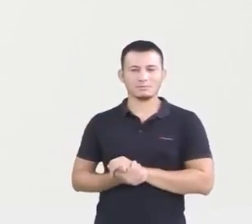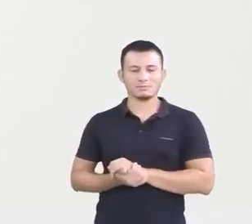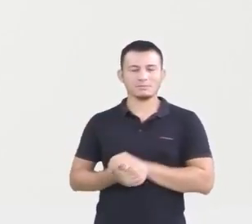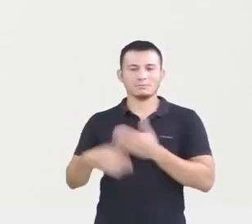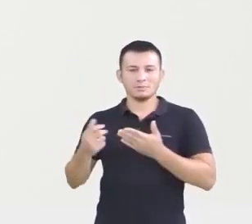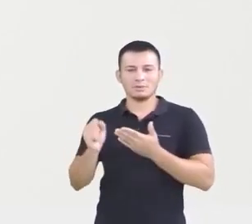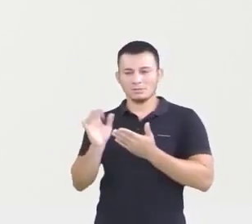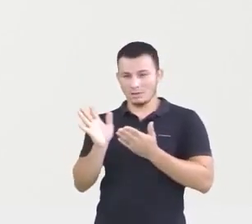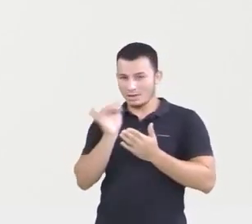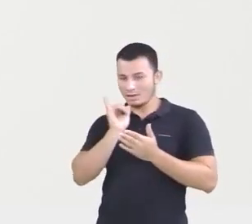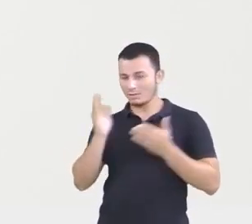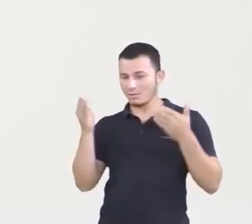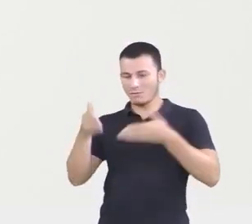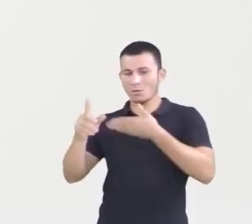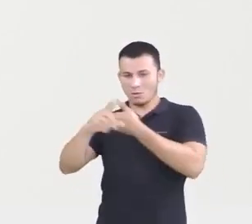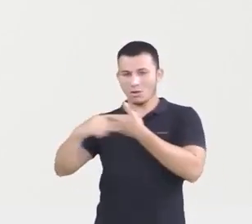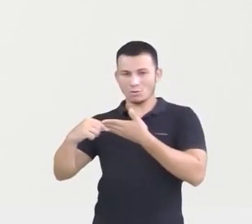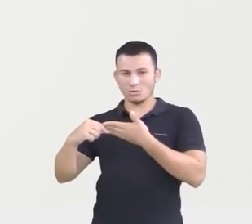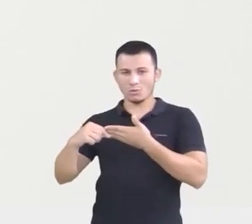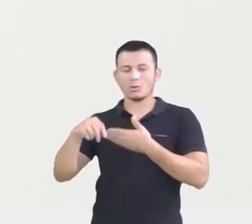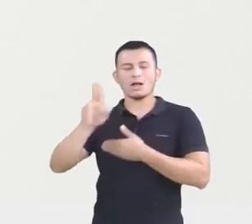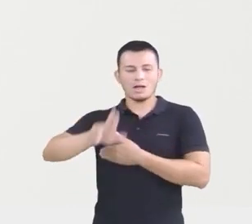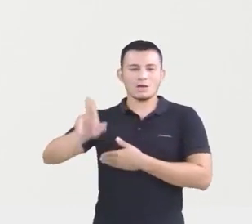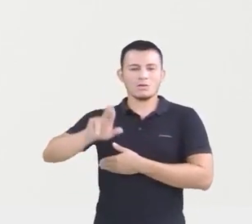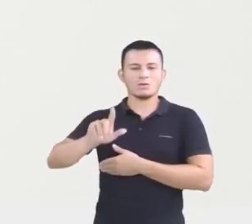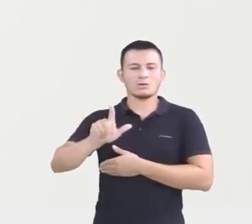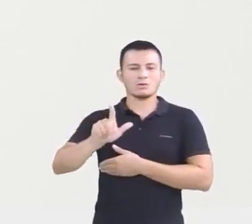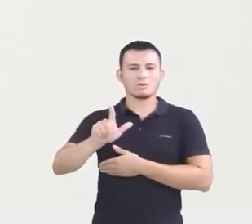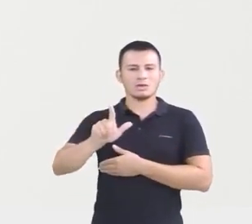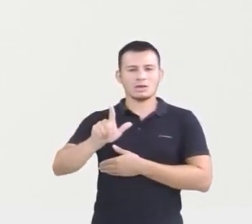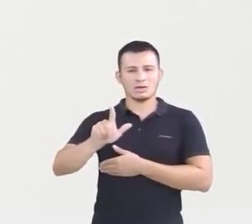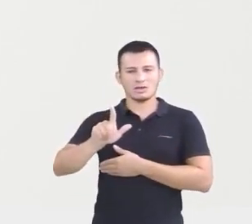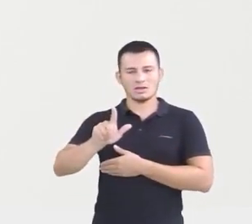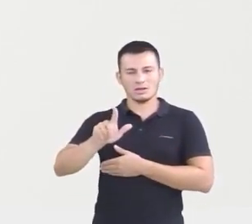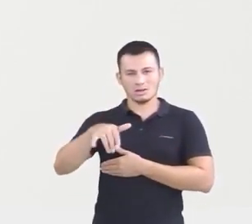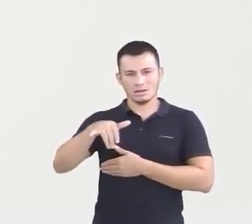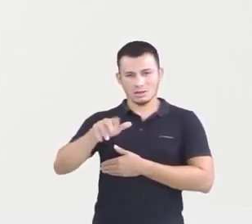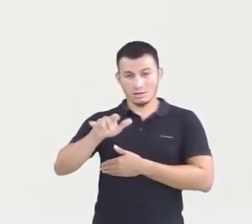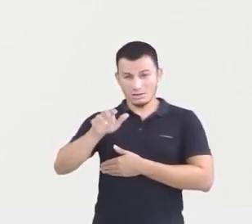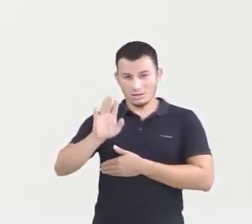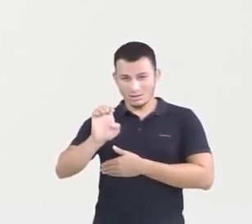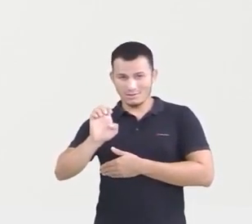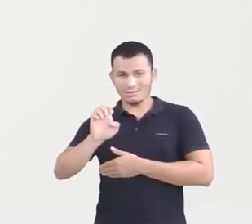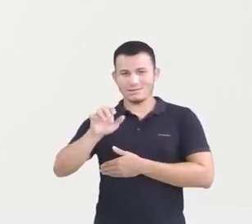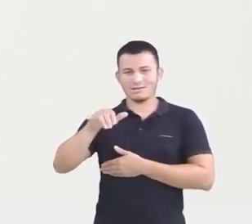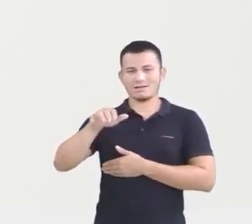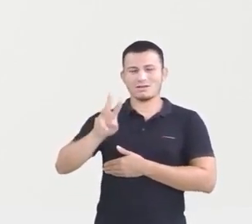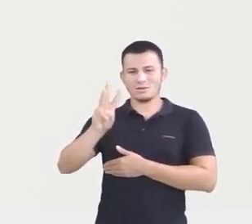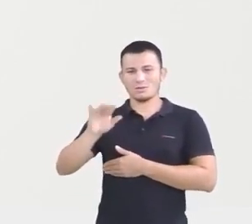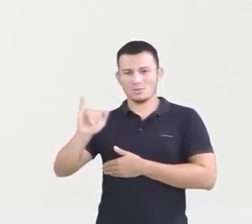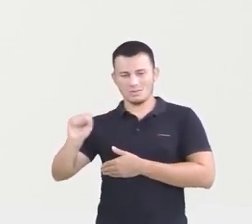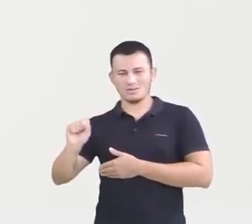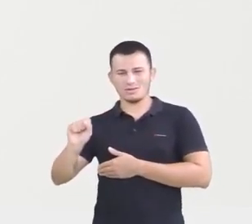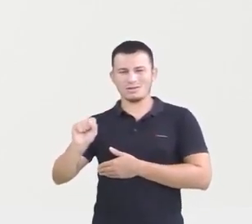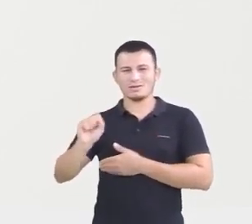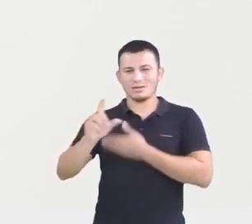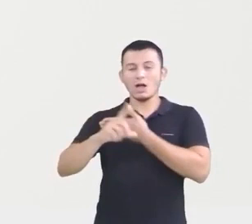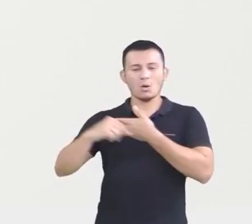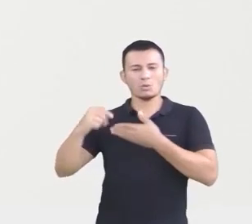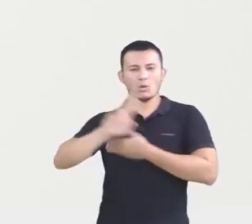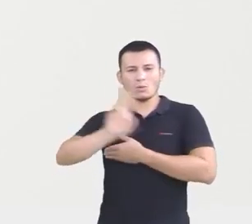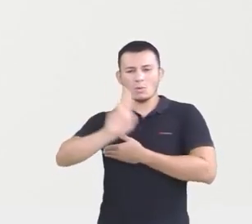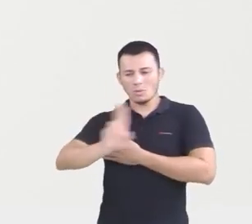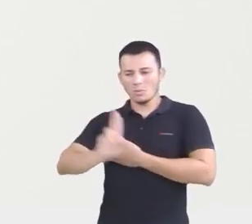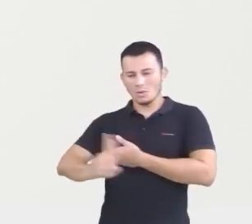autor, ele ficaria usando a palavra Lewis Carroll, que tornaria o texto cansativo. A mesma coisa aqui, ele